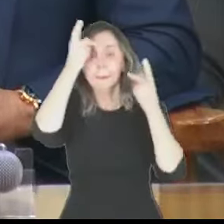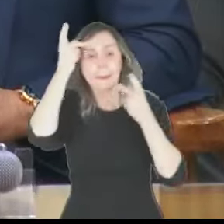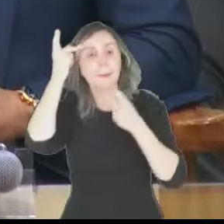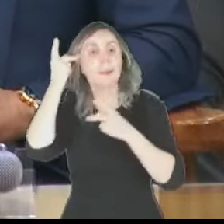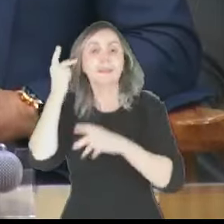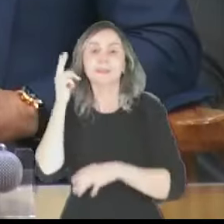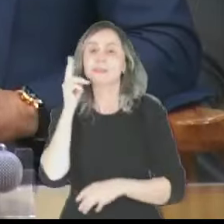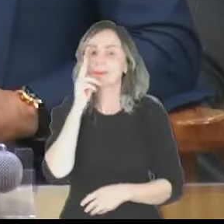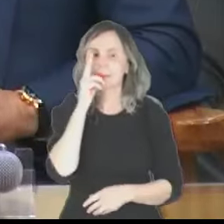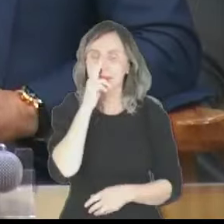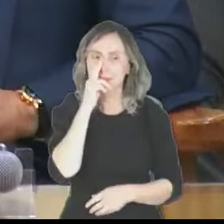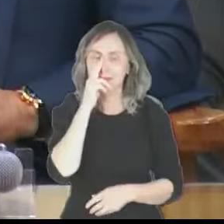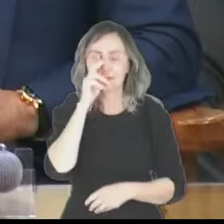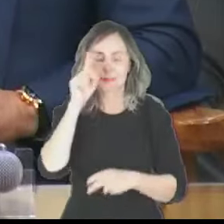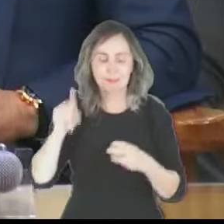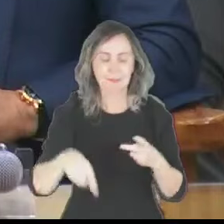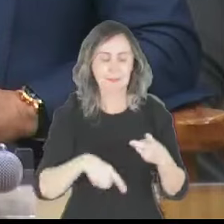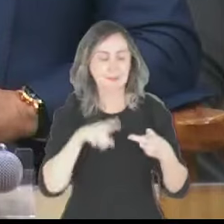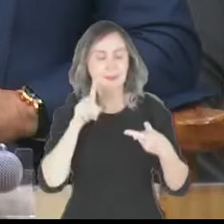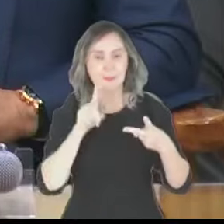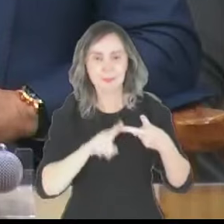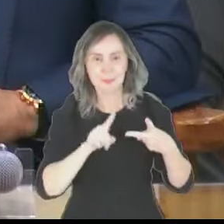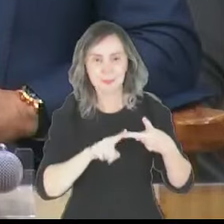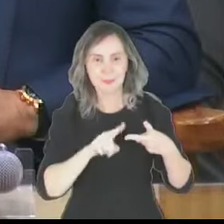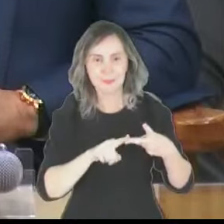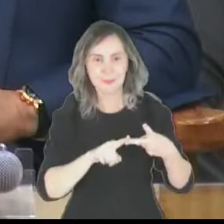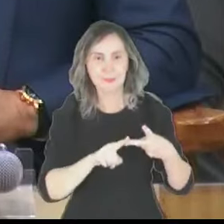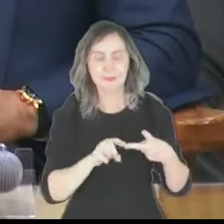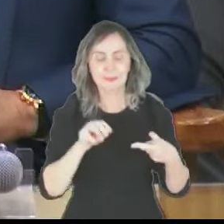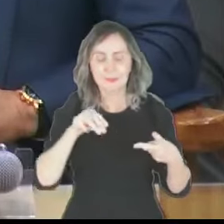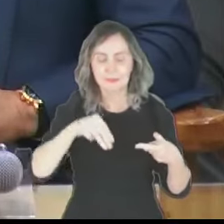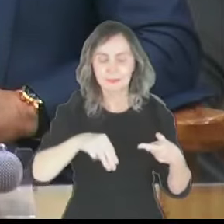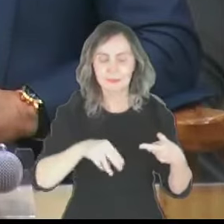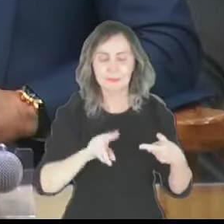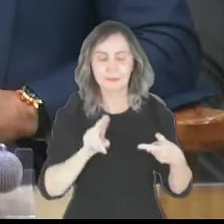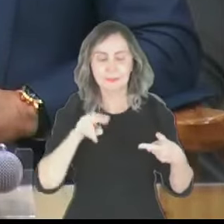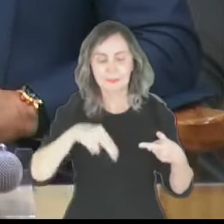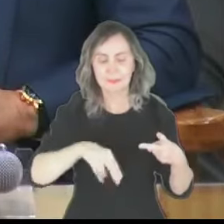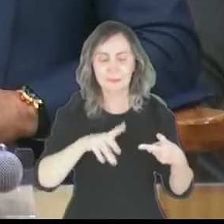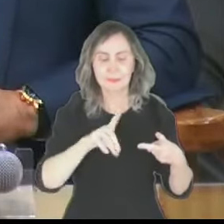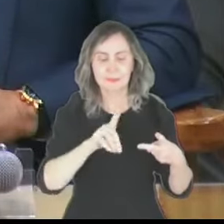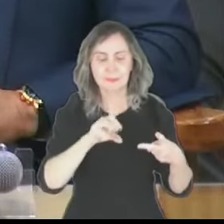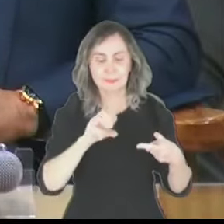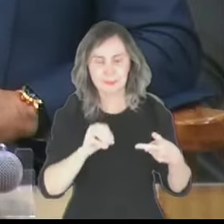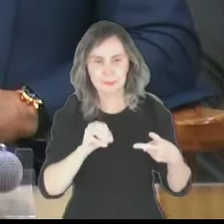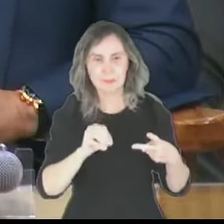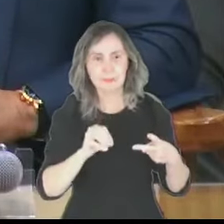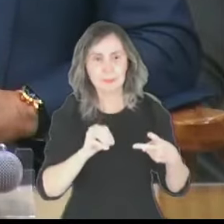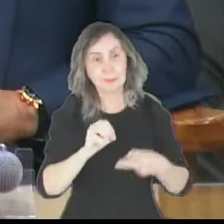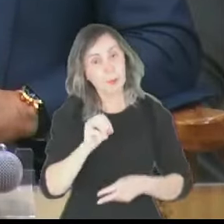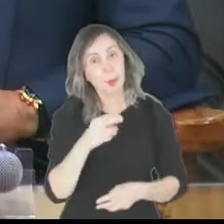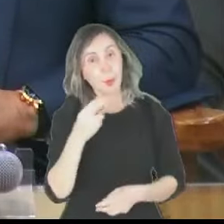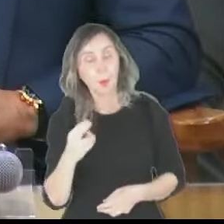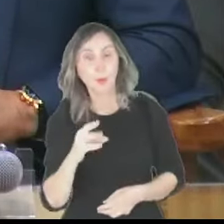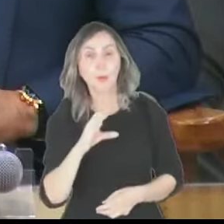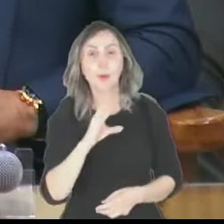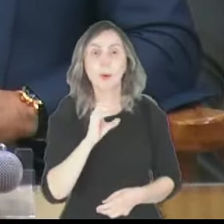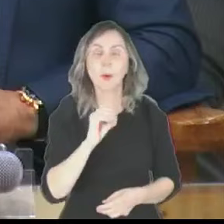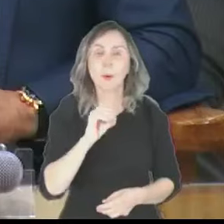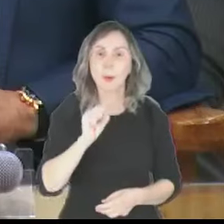E a outra palavra é a palavra mundo, cosmos, que também pode ser traduzida, contextualizada como polis,